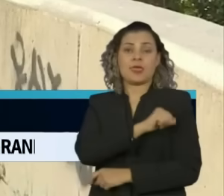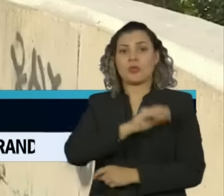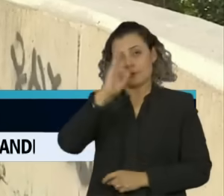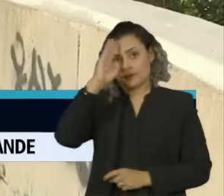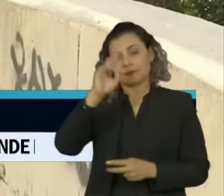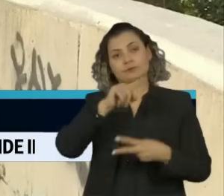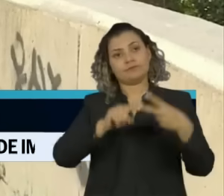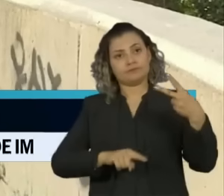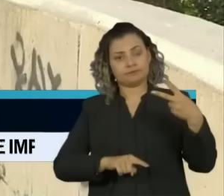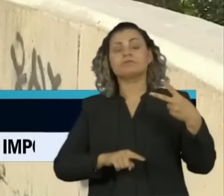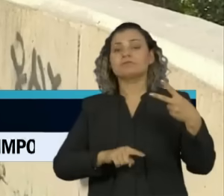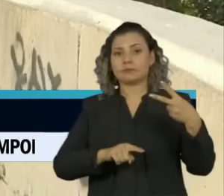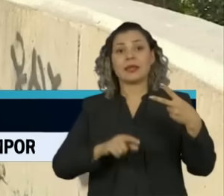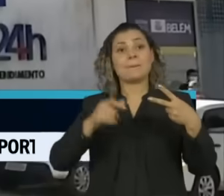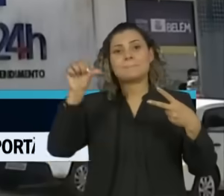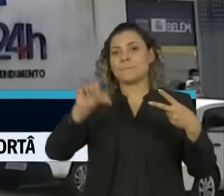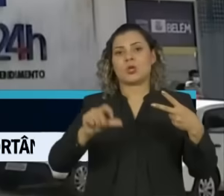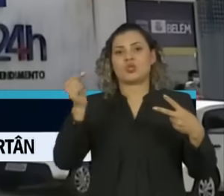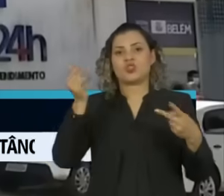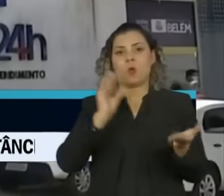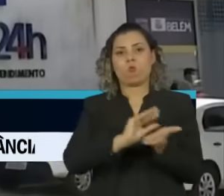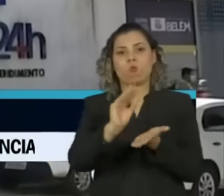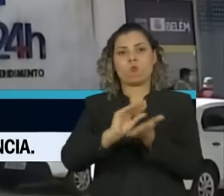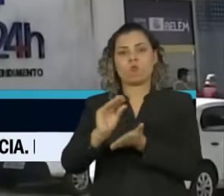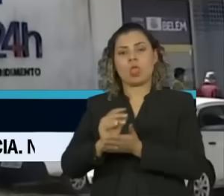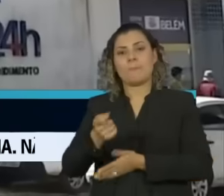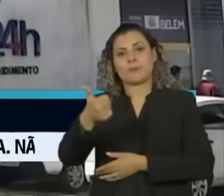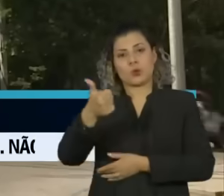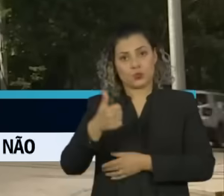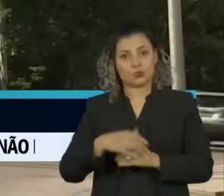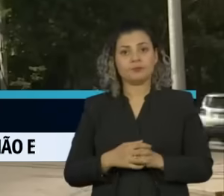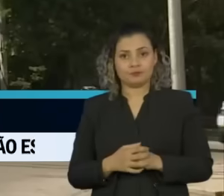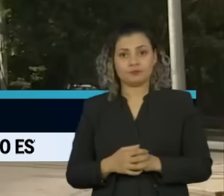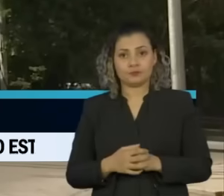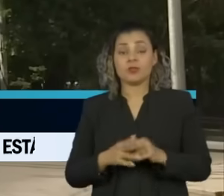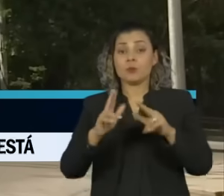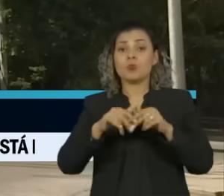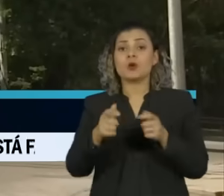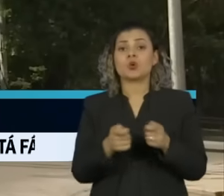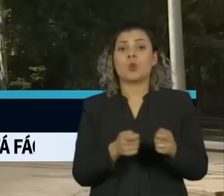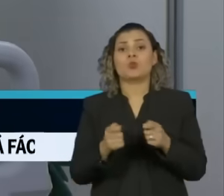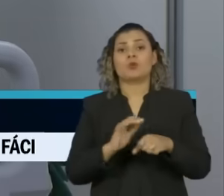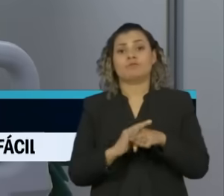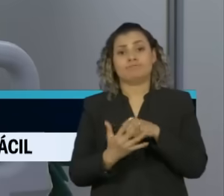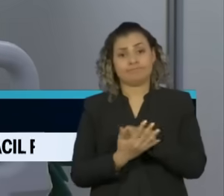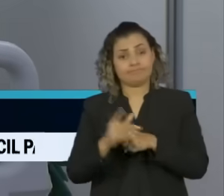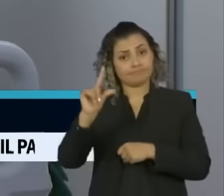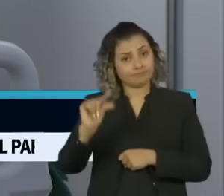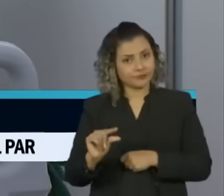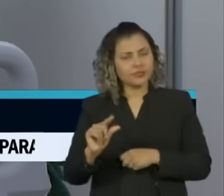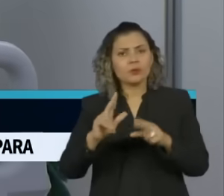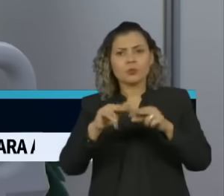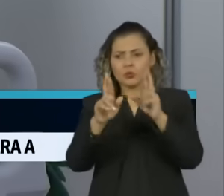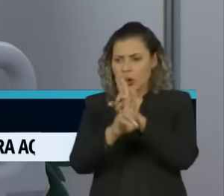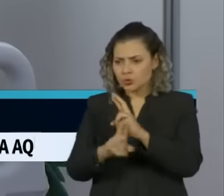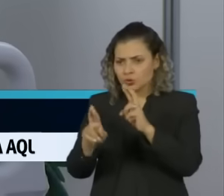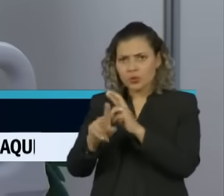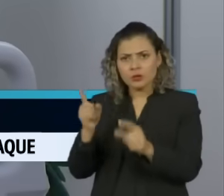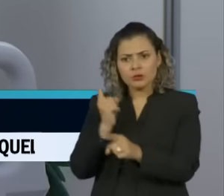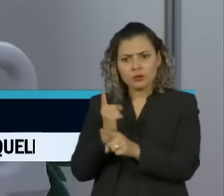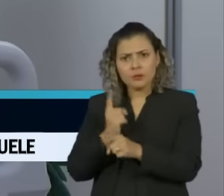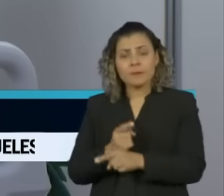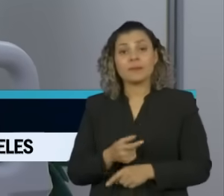da federação que menos receberam recursos da União por habitante para o controle da pandemia. A auditoria mostrou também